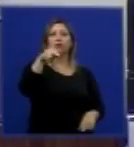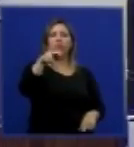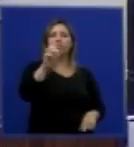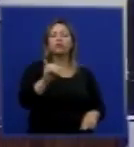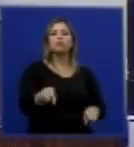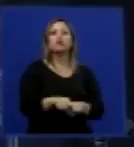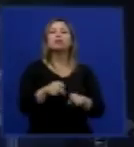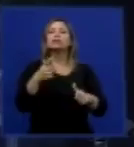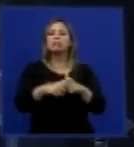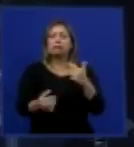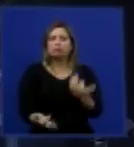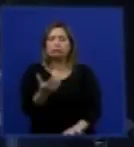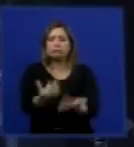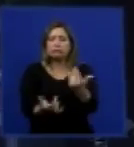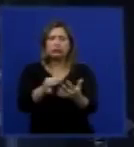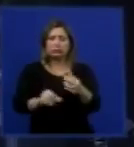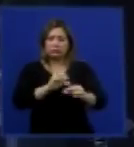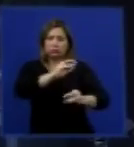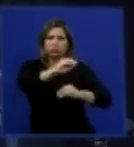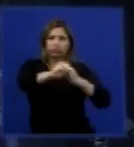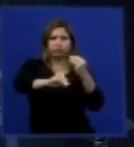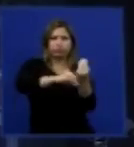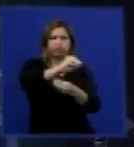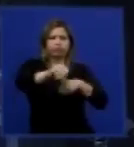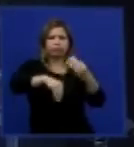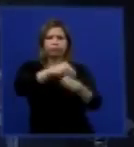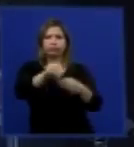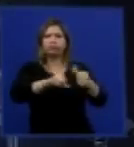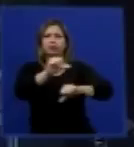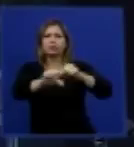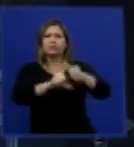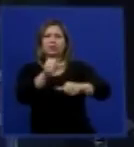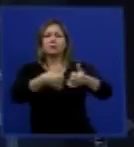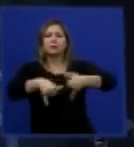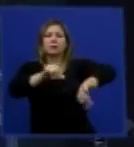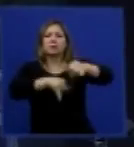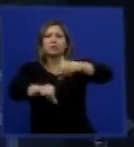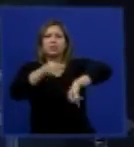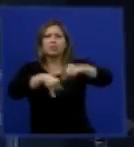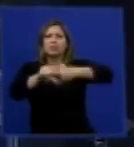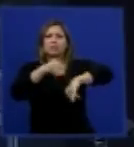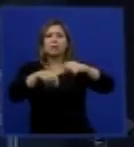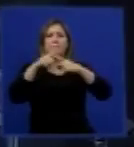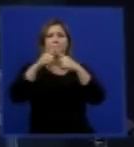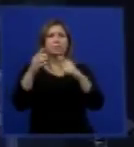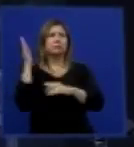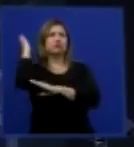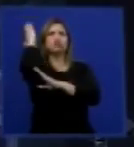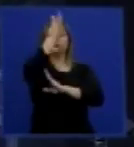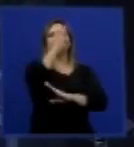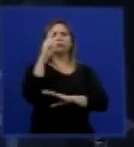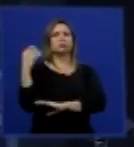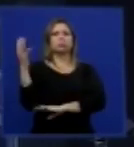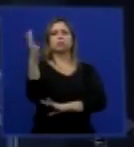temperatura São transformados e não são lançados na natureza dessa